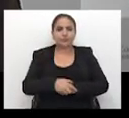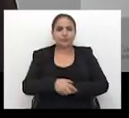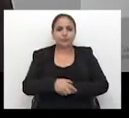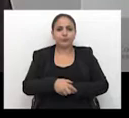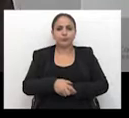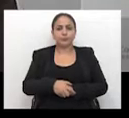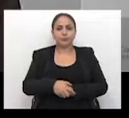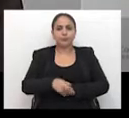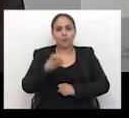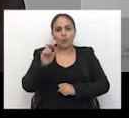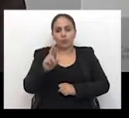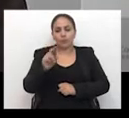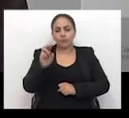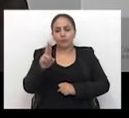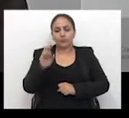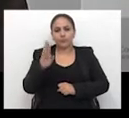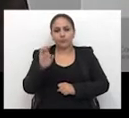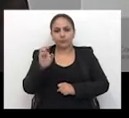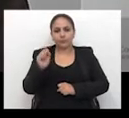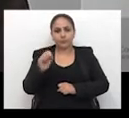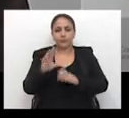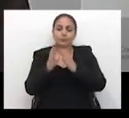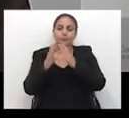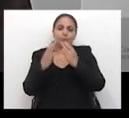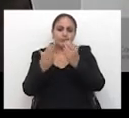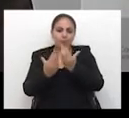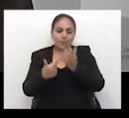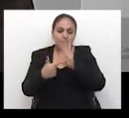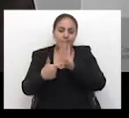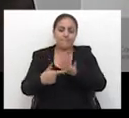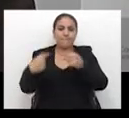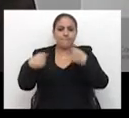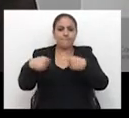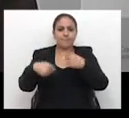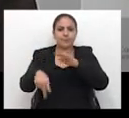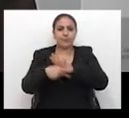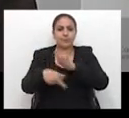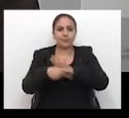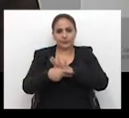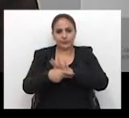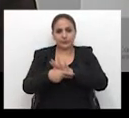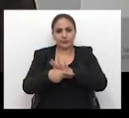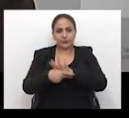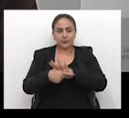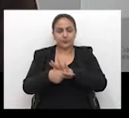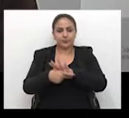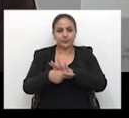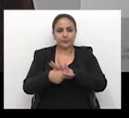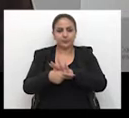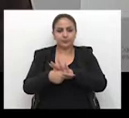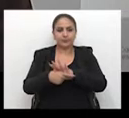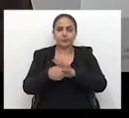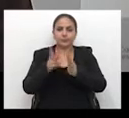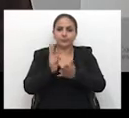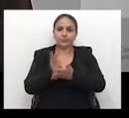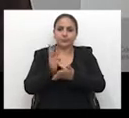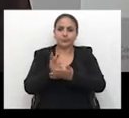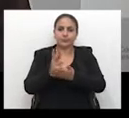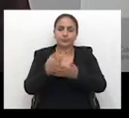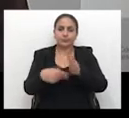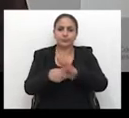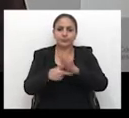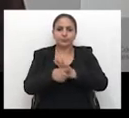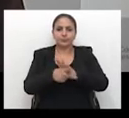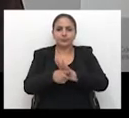gerais secretário rubens do meio ambiente a comunidade nos apresentou a demanda de uma canalização de um de uma